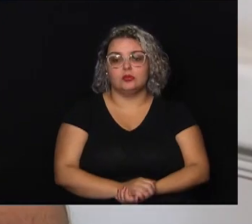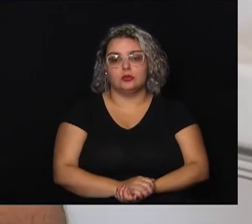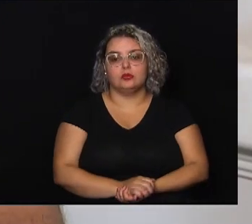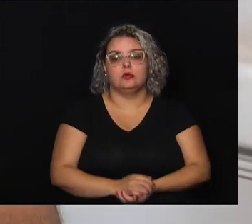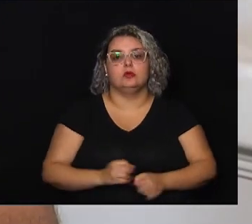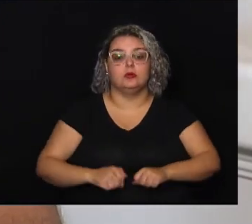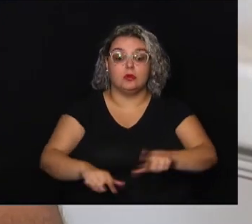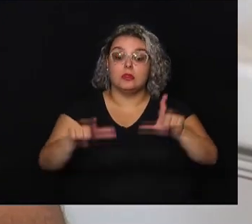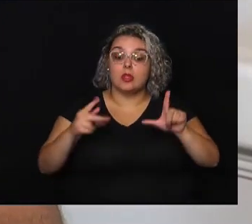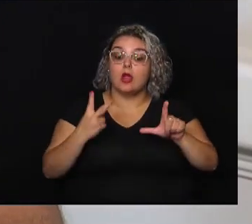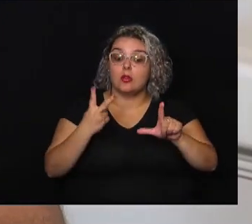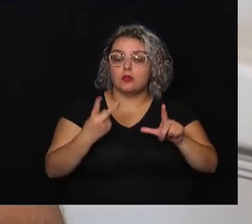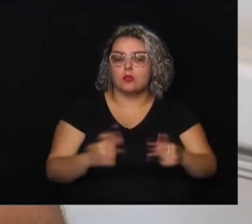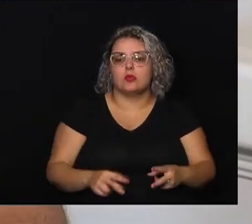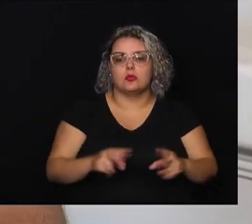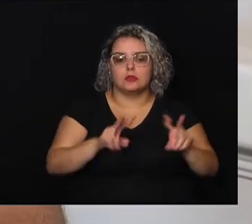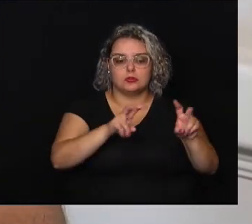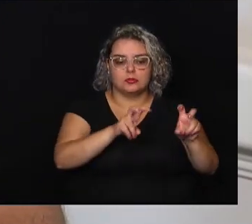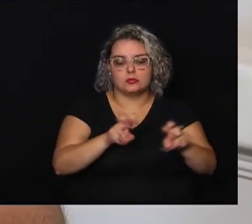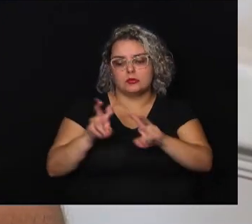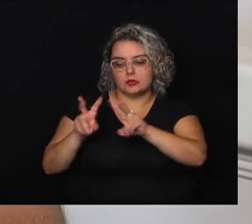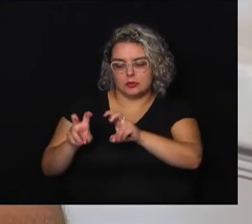2 assuntos que foi tratado